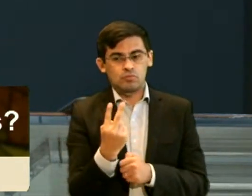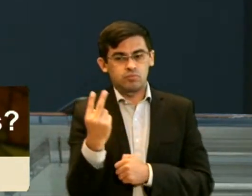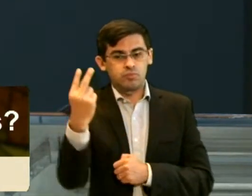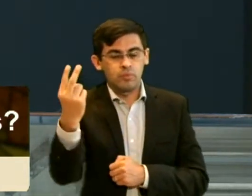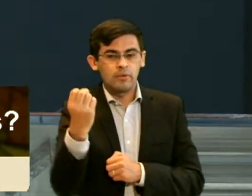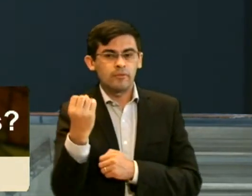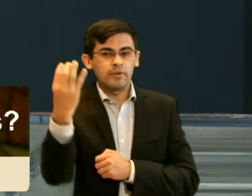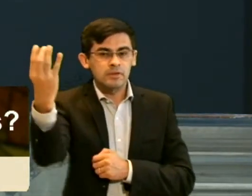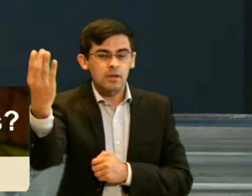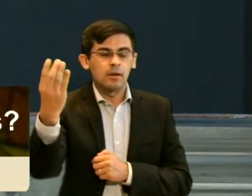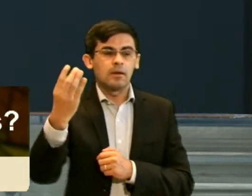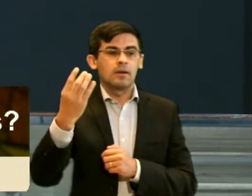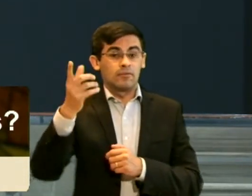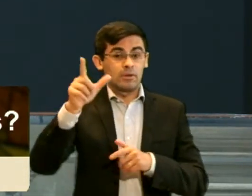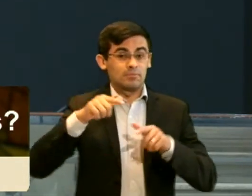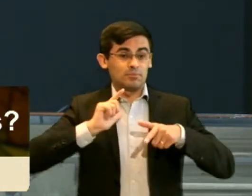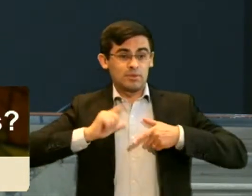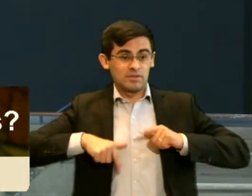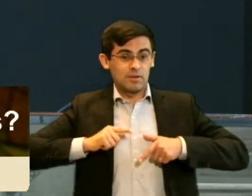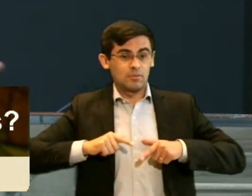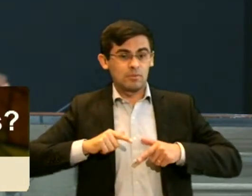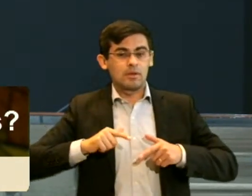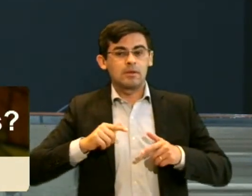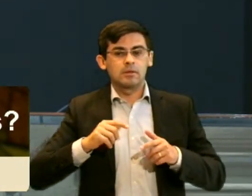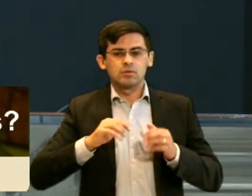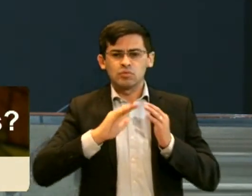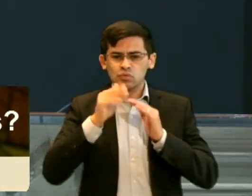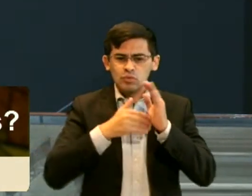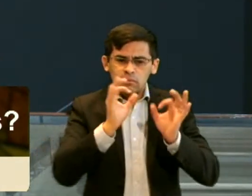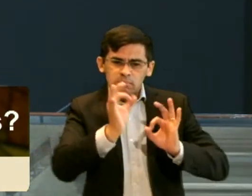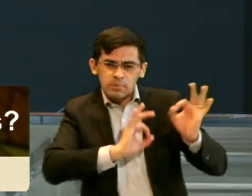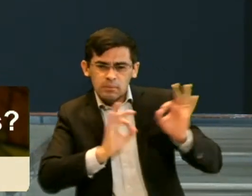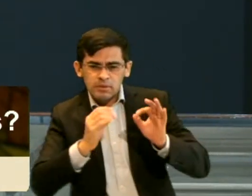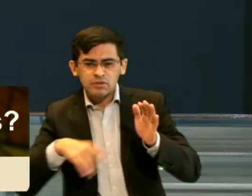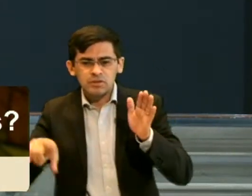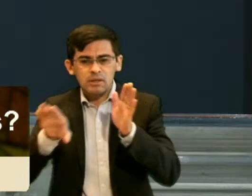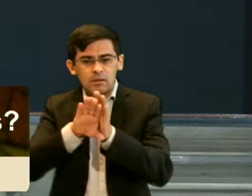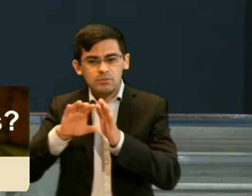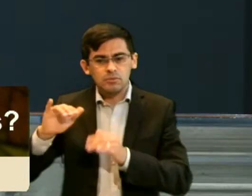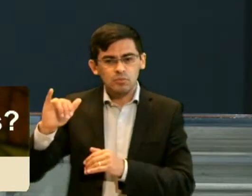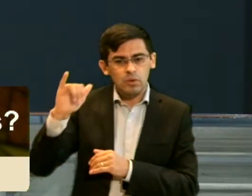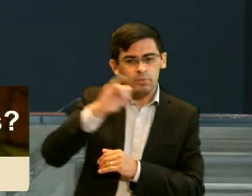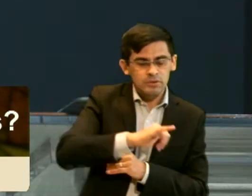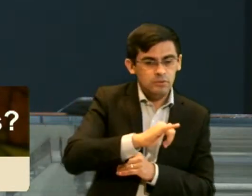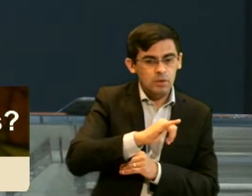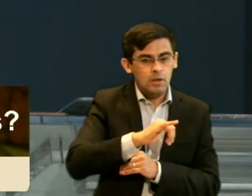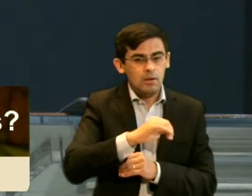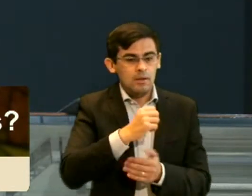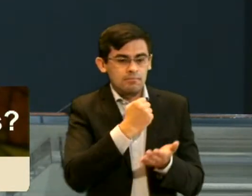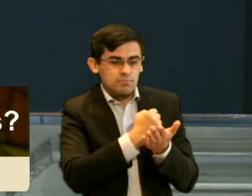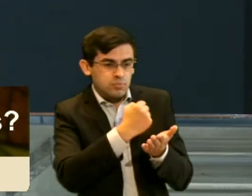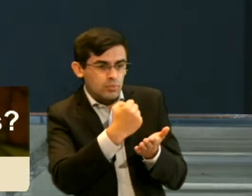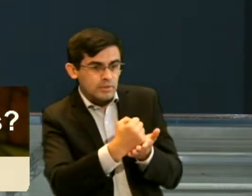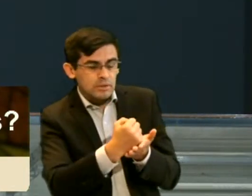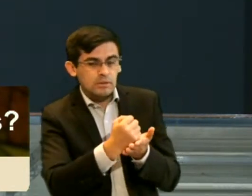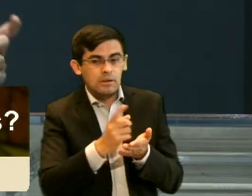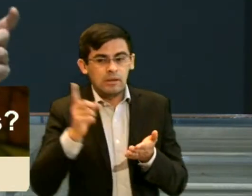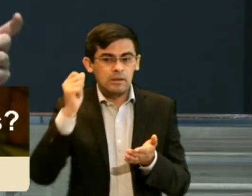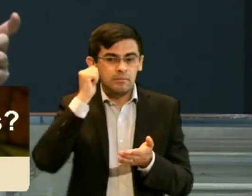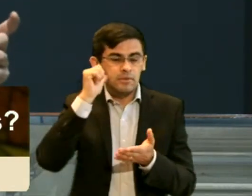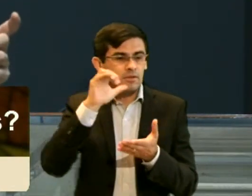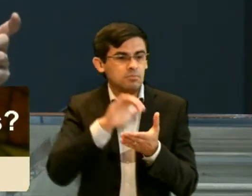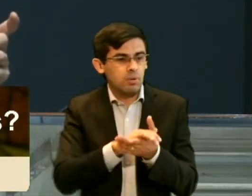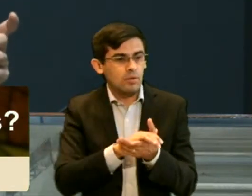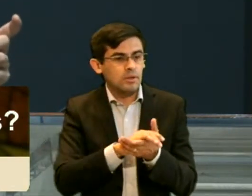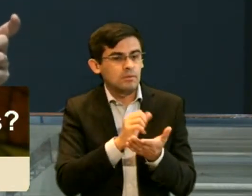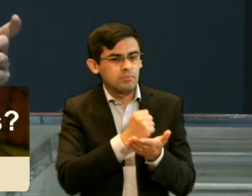Falei, linda, a gente vai para Israel. Tudo preparado, chegamos no aeroporto, a documentação dela, o